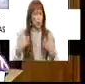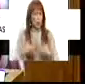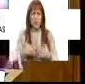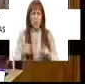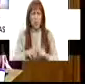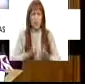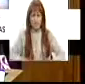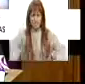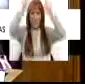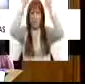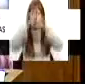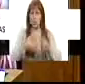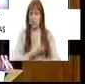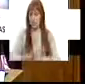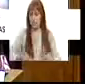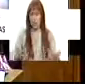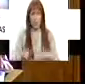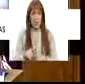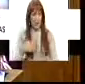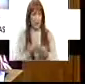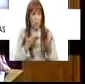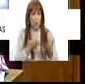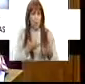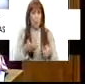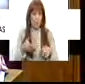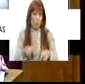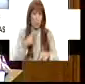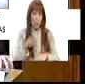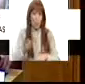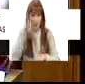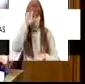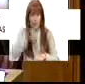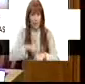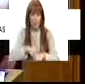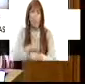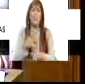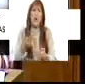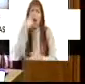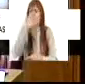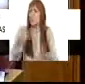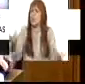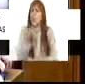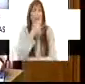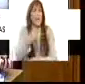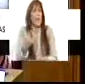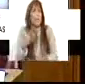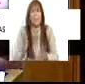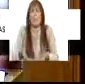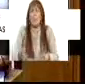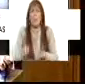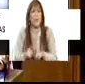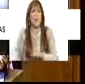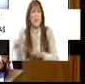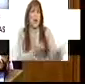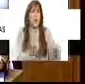dúvidas que a escalada do desemprego contribuiu imenso para isto no anterior mandato, porque naturalmente as pessoas perderam a necessidade de fazer